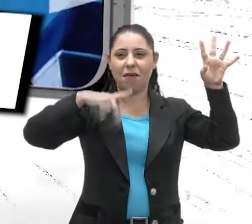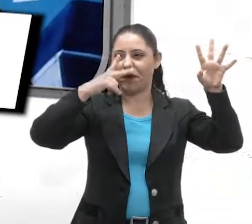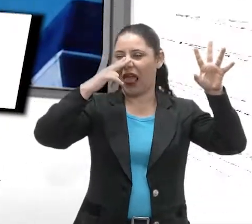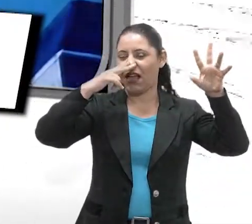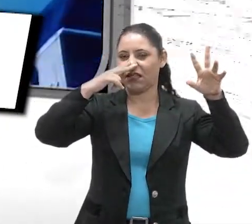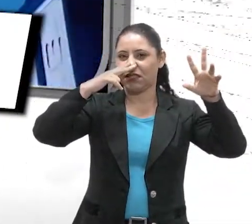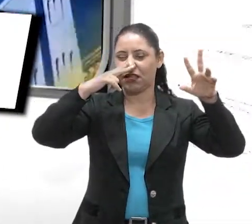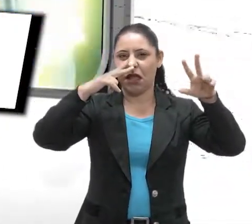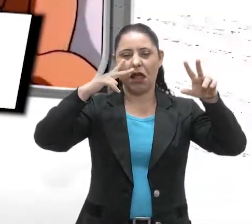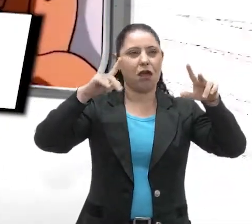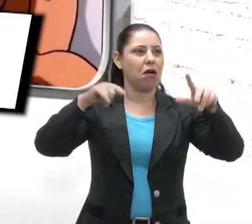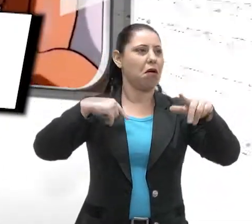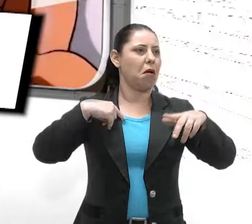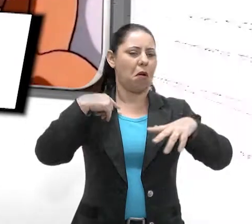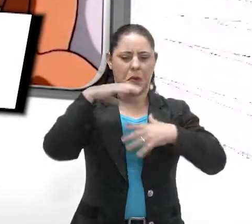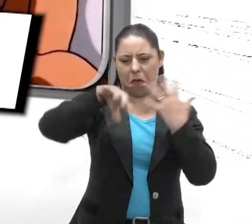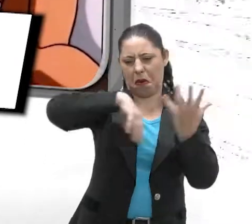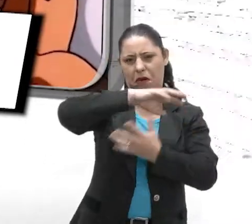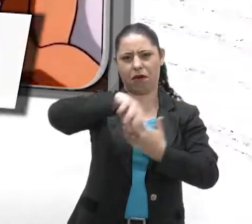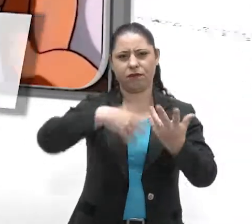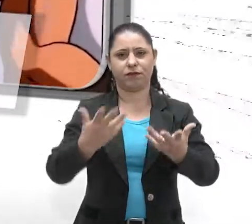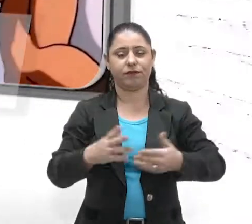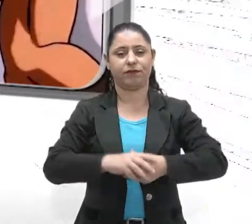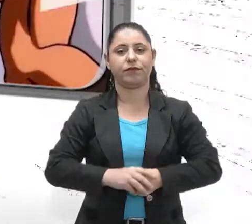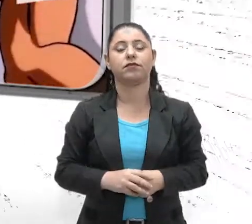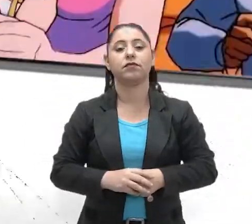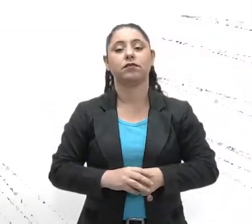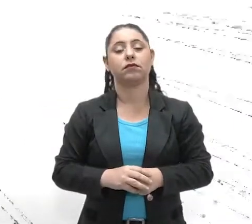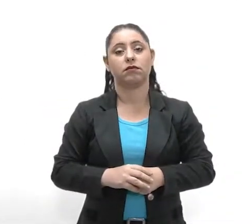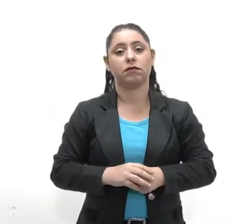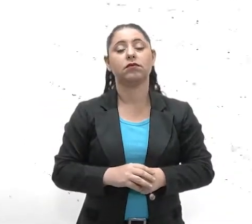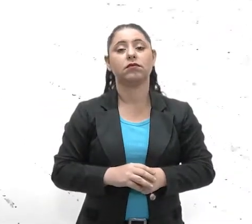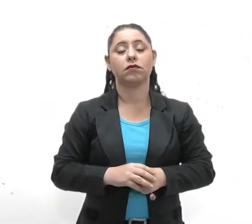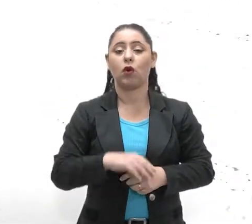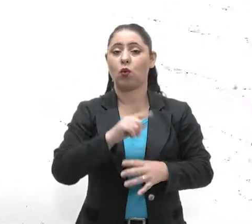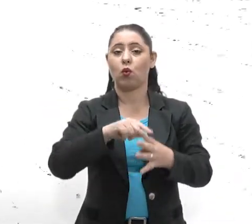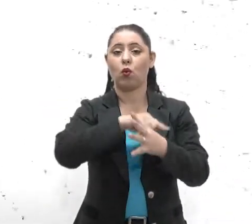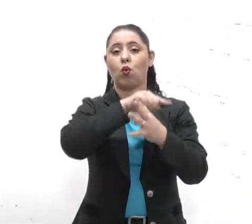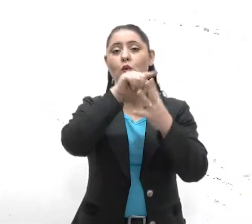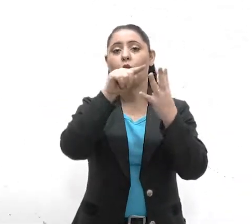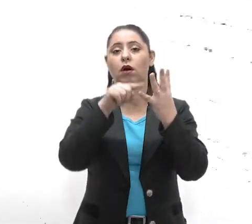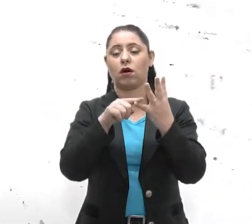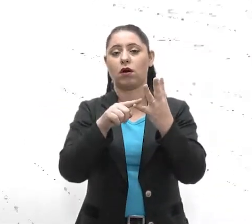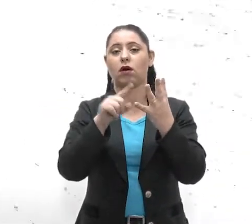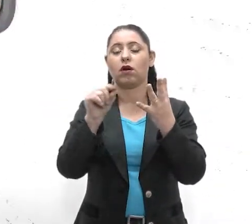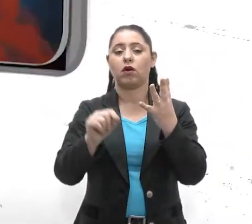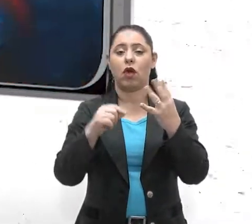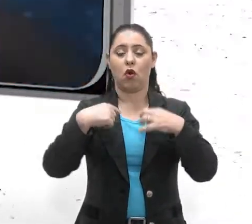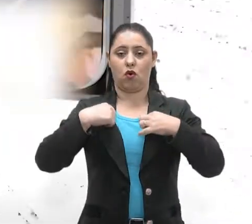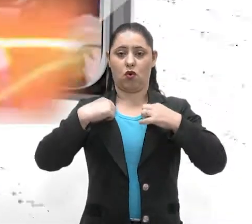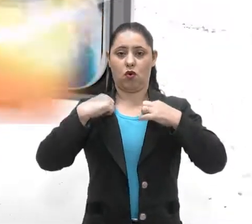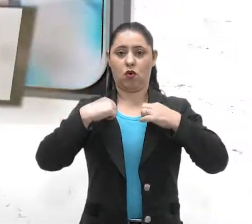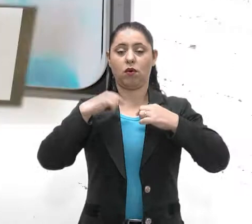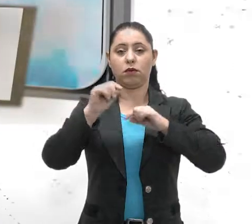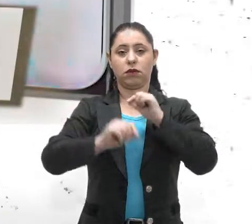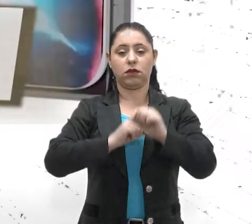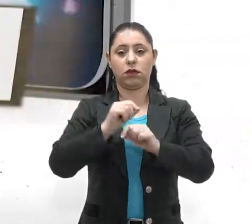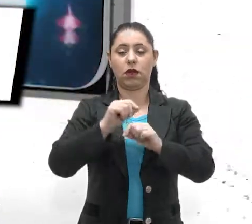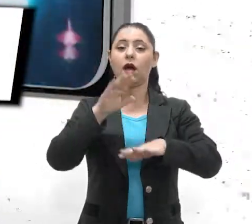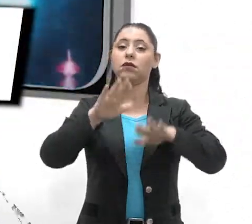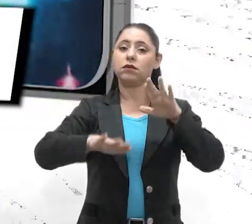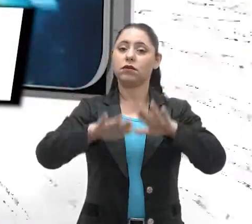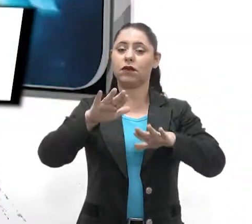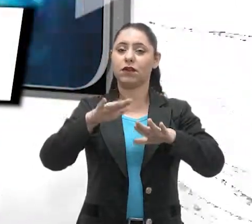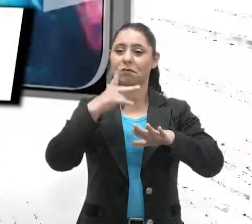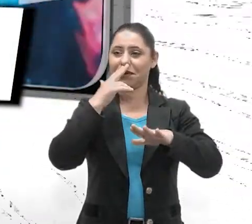coisa assim bem rebelde em alguns casos. Em quarto, a questão da